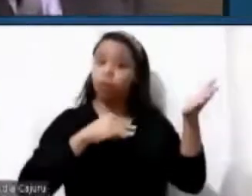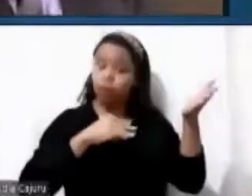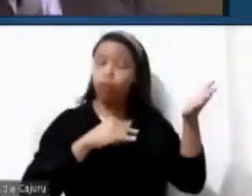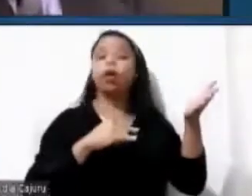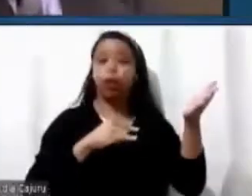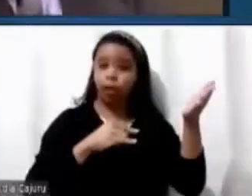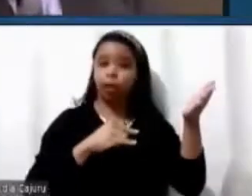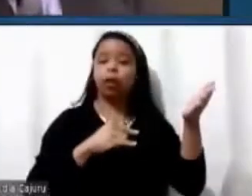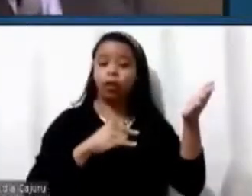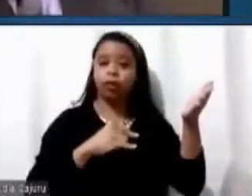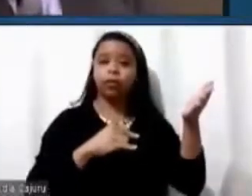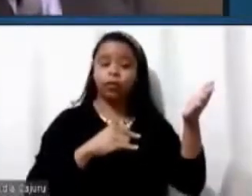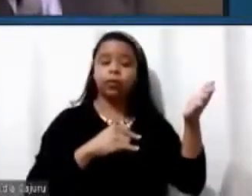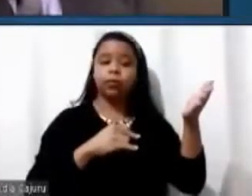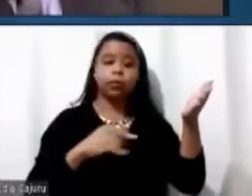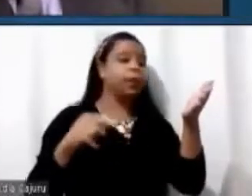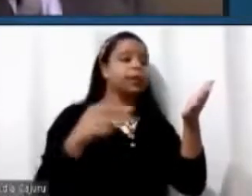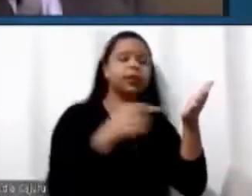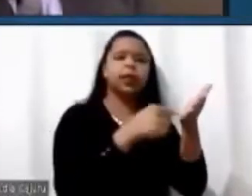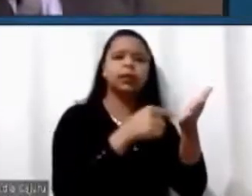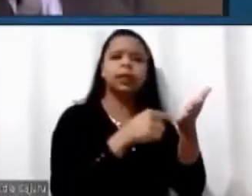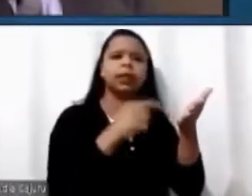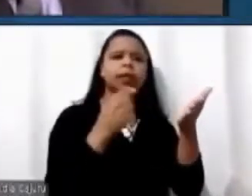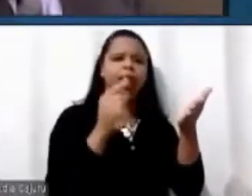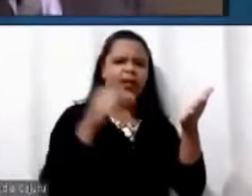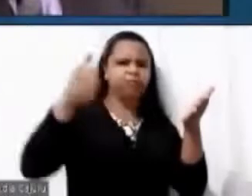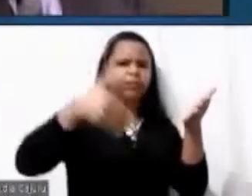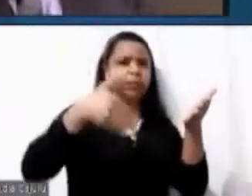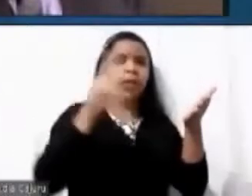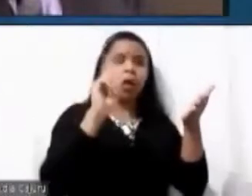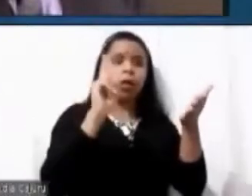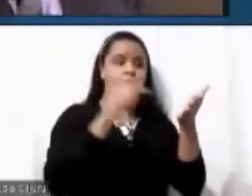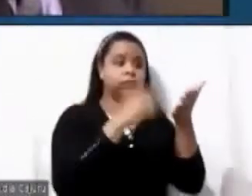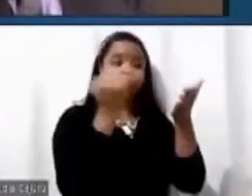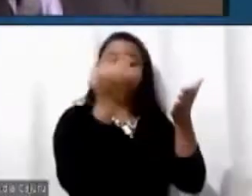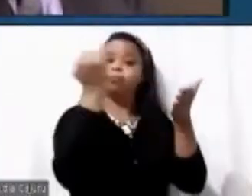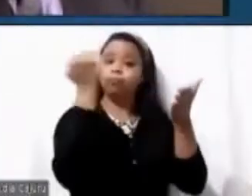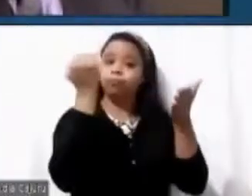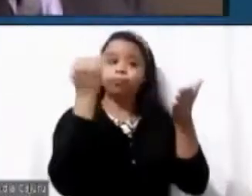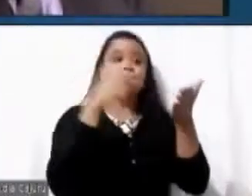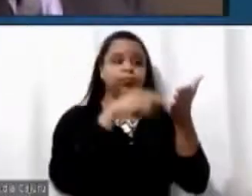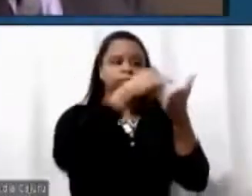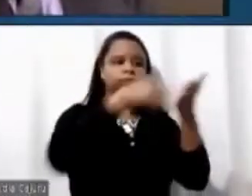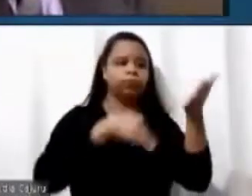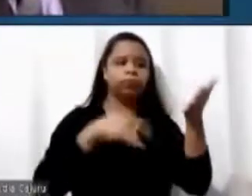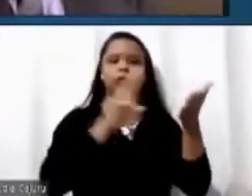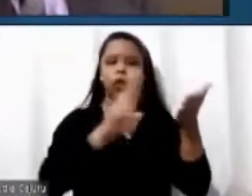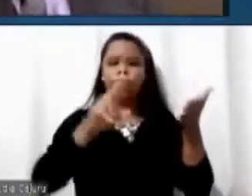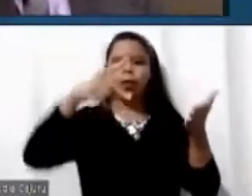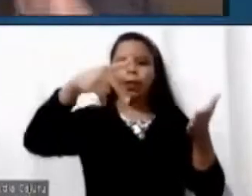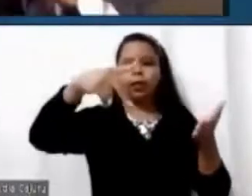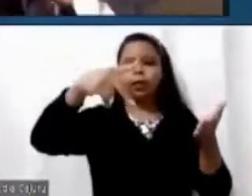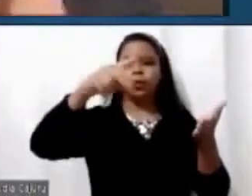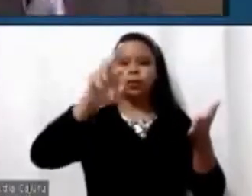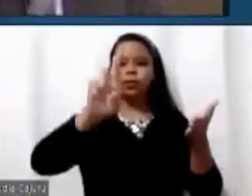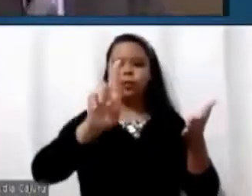equipe multiprofissional e a continuidade da assistência prestada ao indivíduo. Então, esse prontuário, ele é absolutamente fundamental